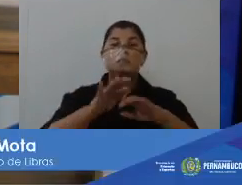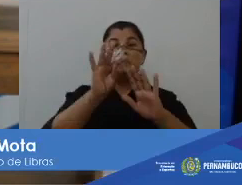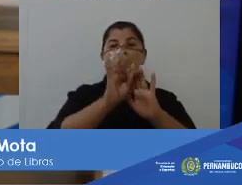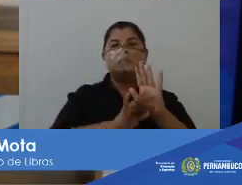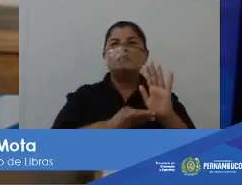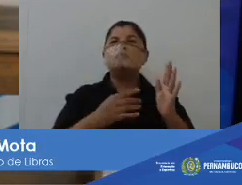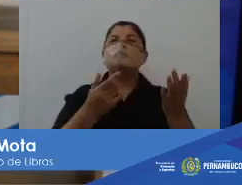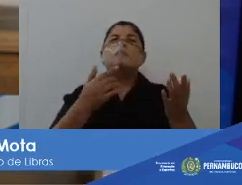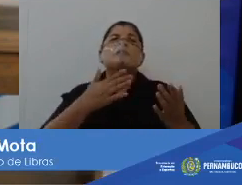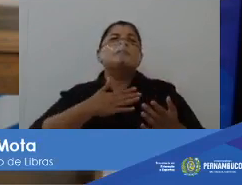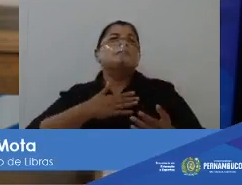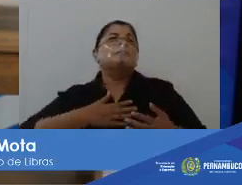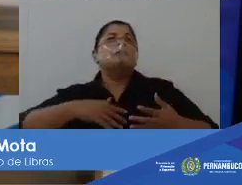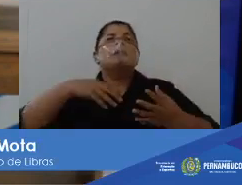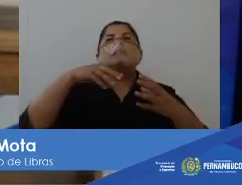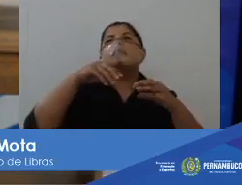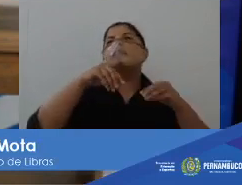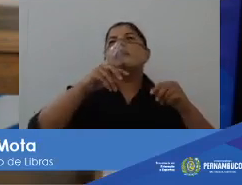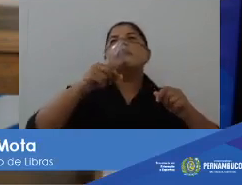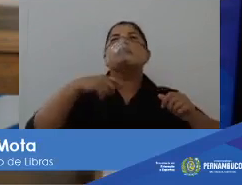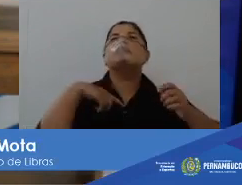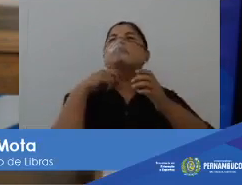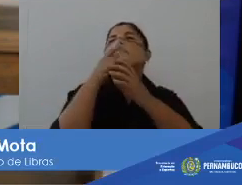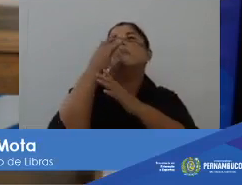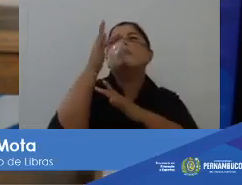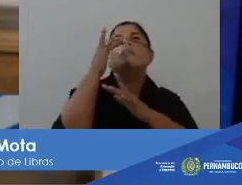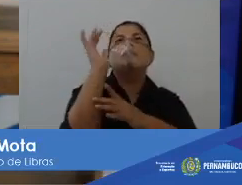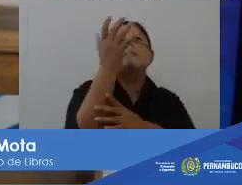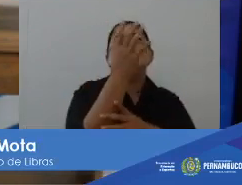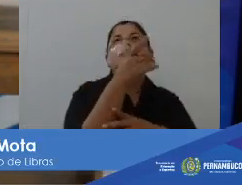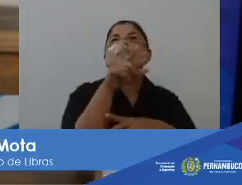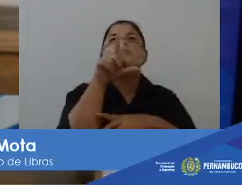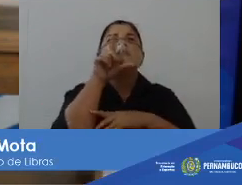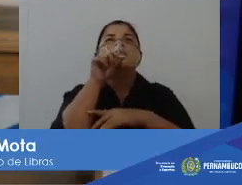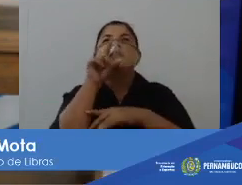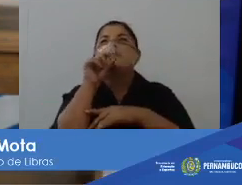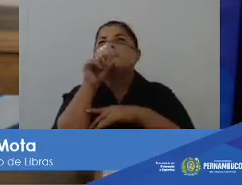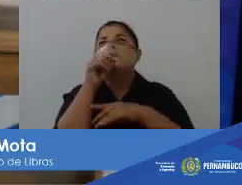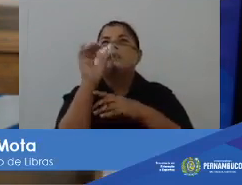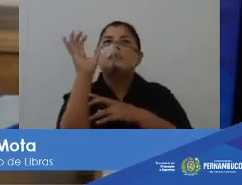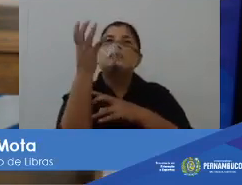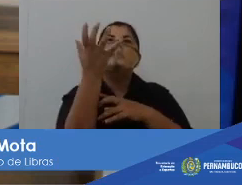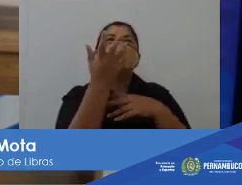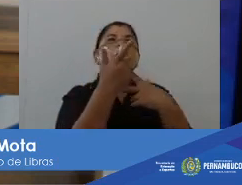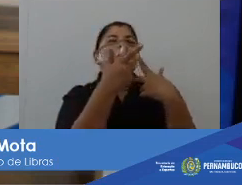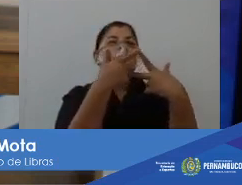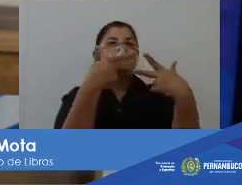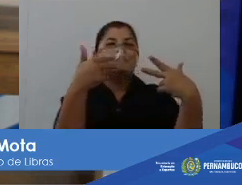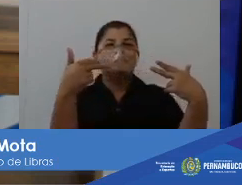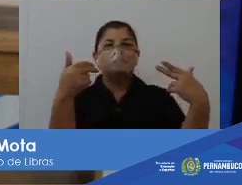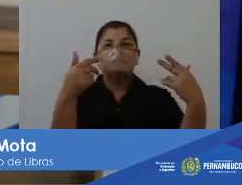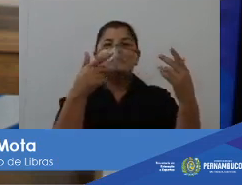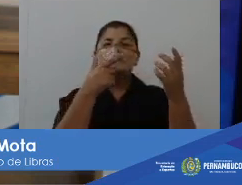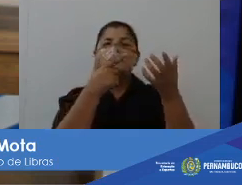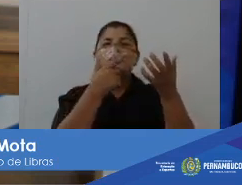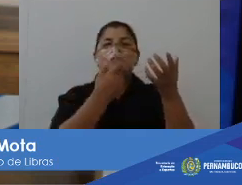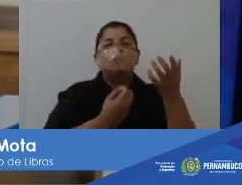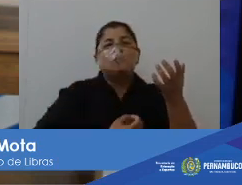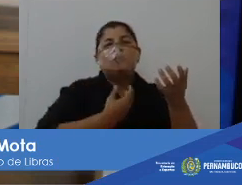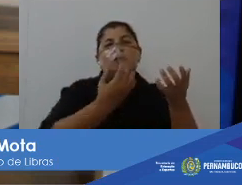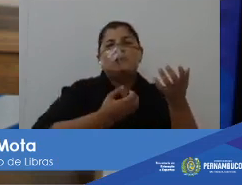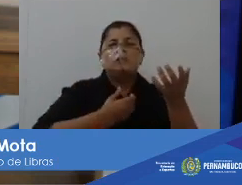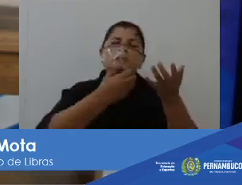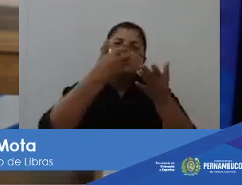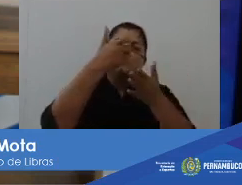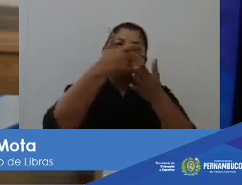onde canta o sabiá, as aves que aqui gorjeiam, não gorjeiam como lá. Perceba, ali ele descreve, né, o ambiente idealizado